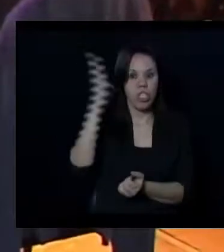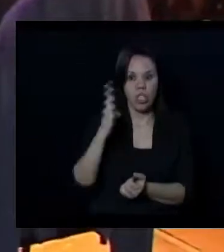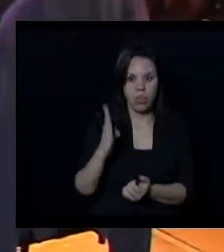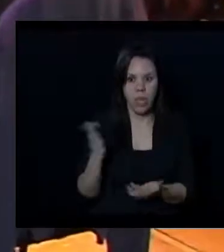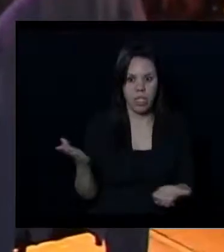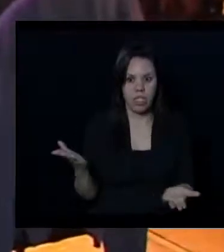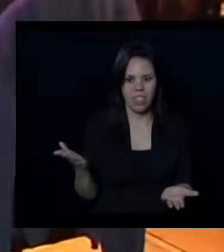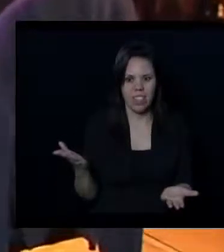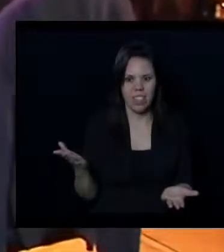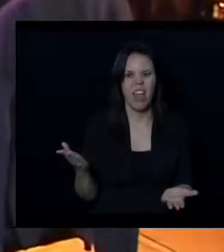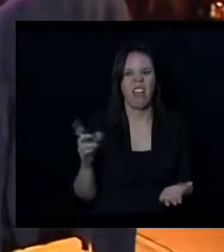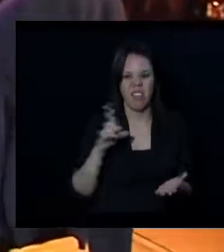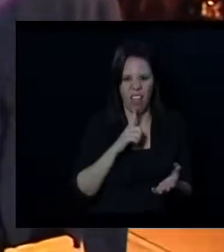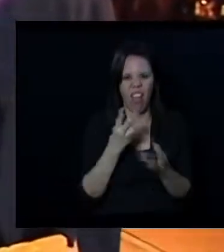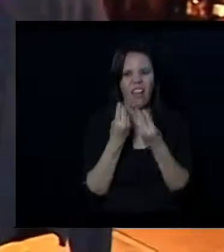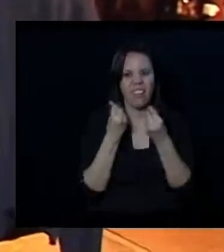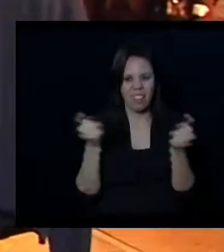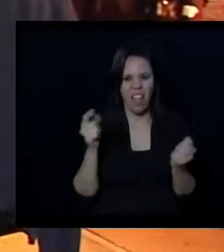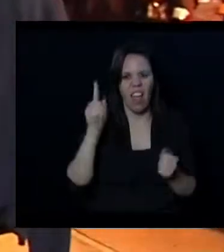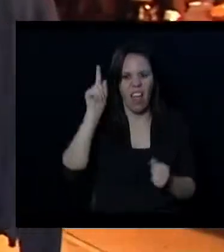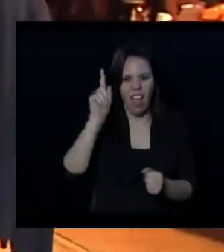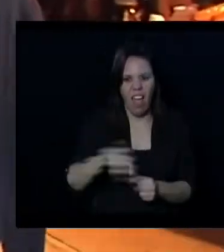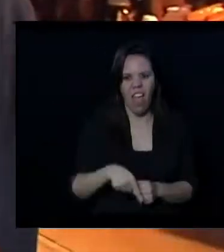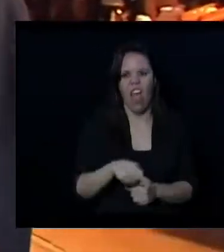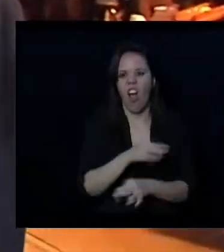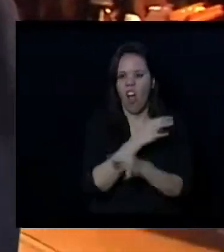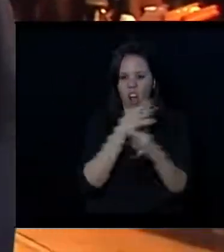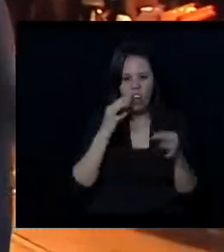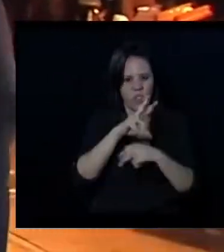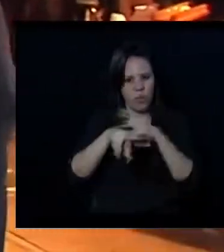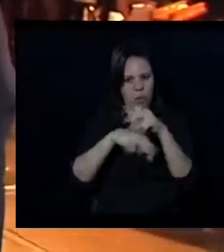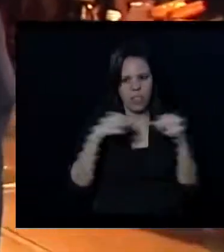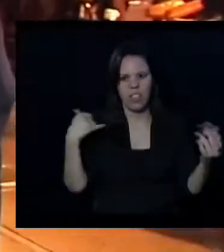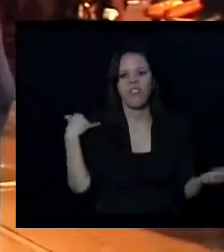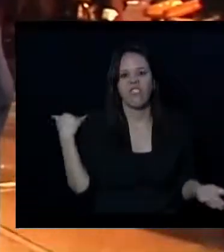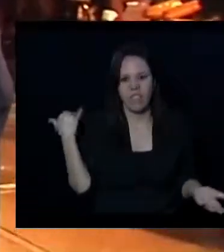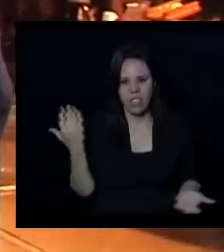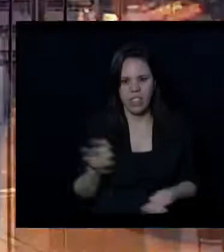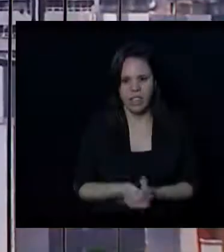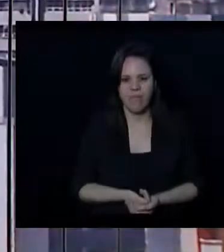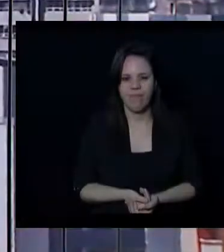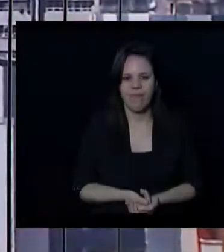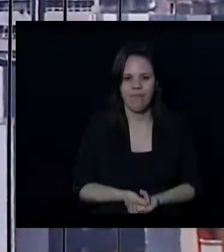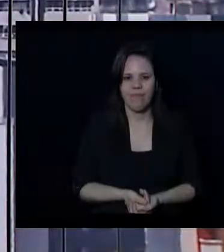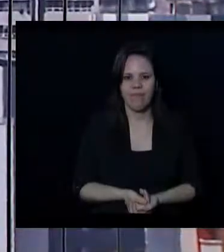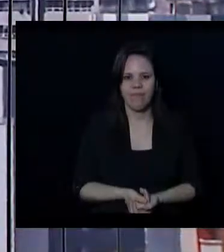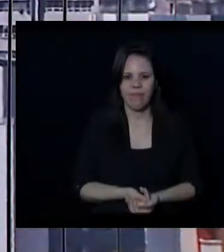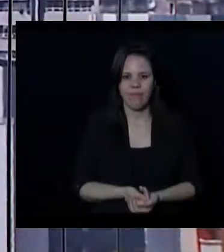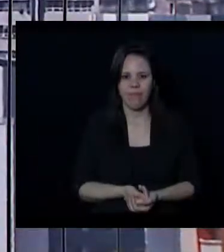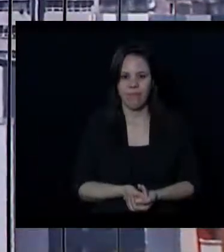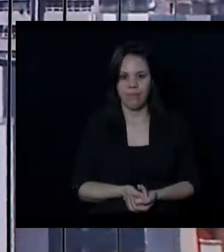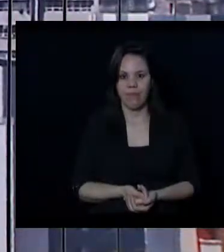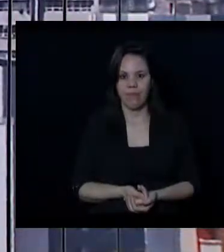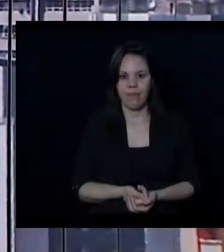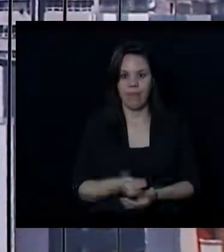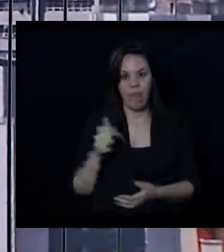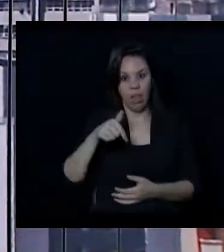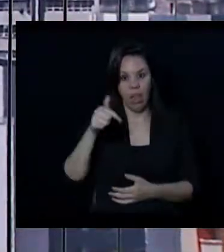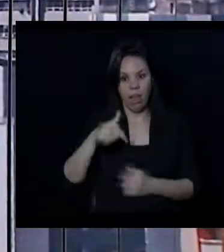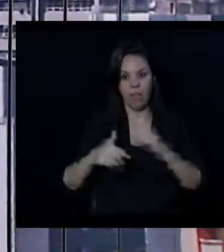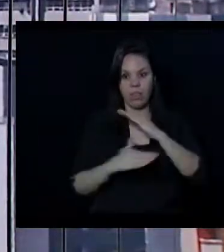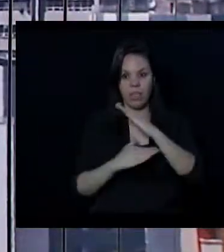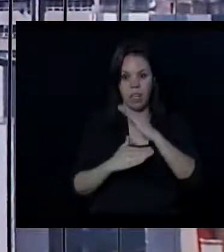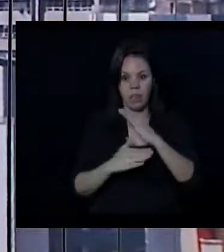de qualidade. É ou não é um baita presente de aniversário, hein? Aqui no Legislativo,